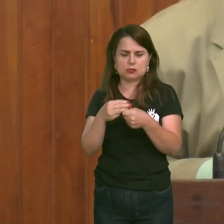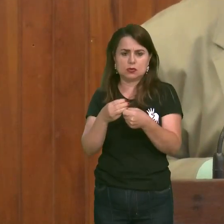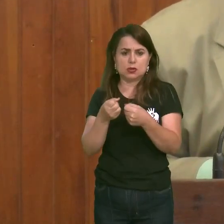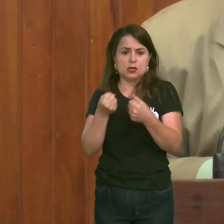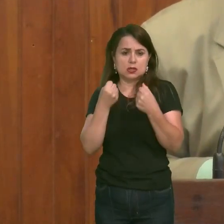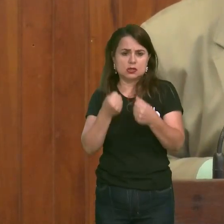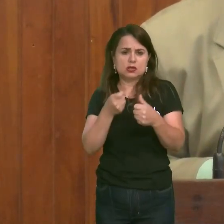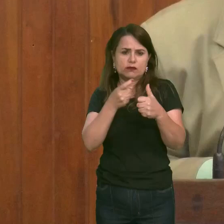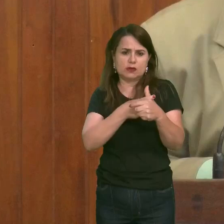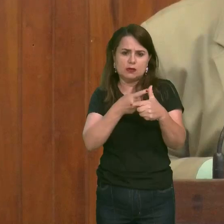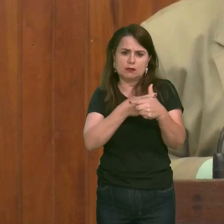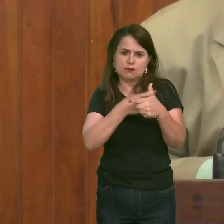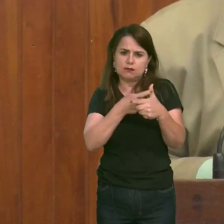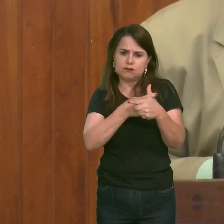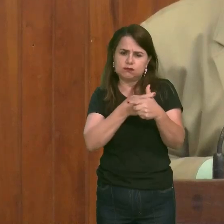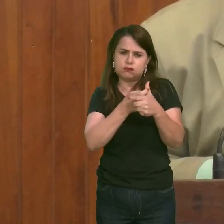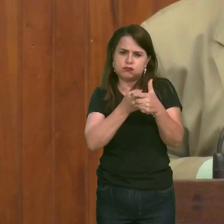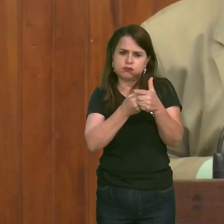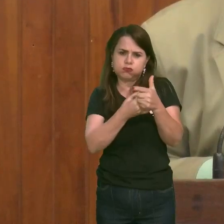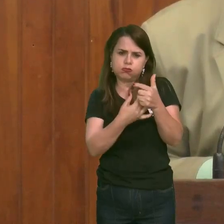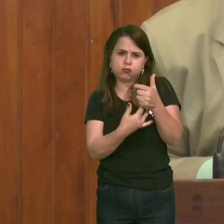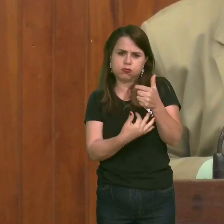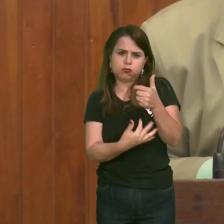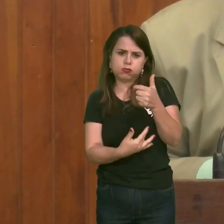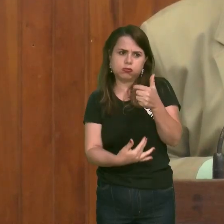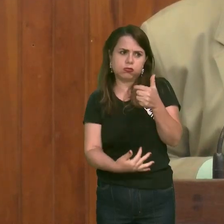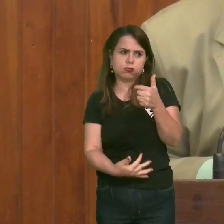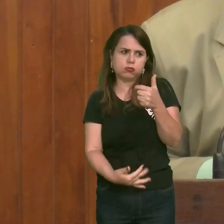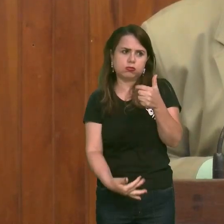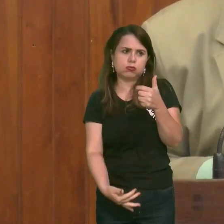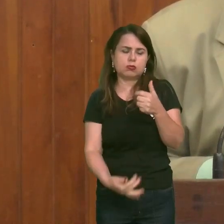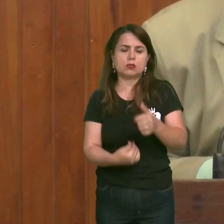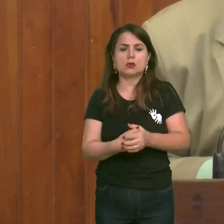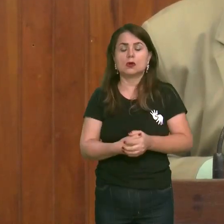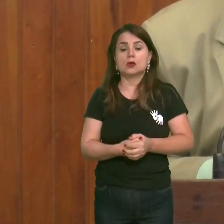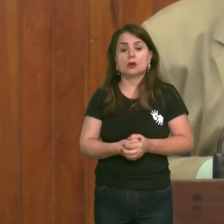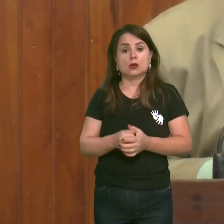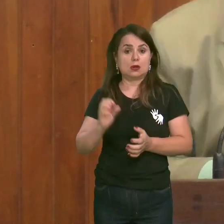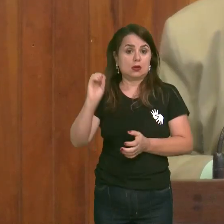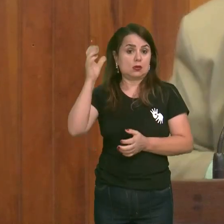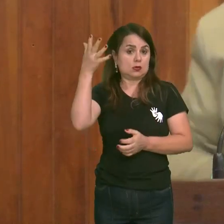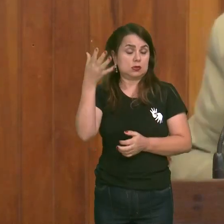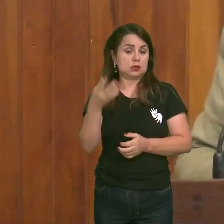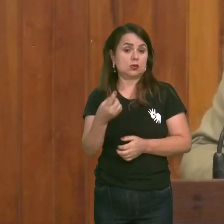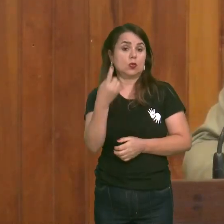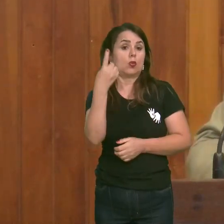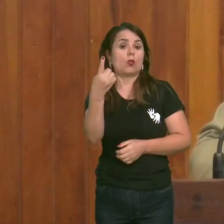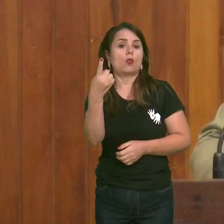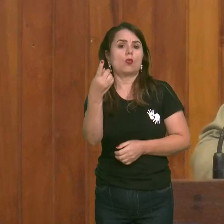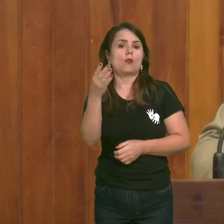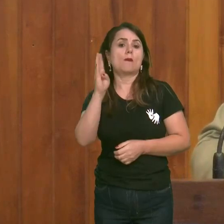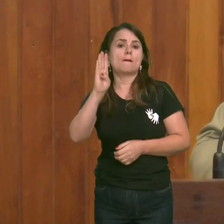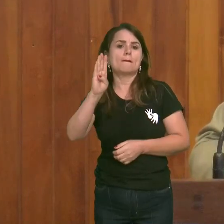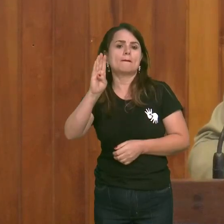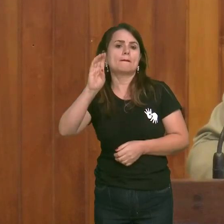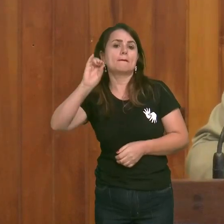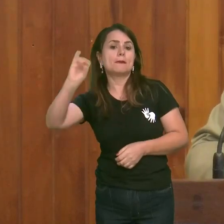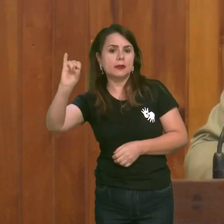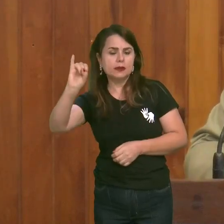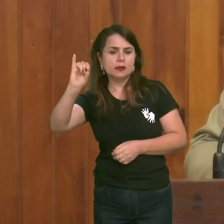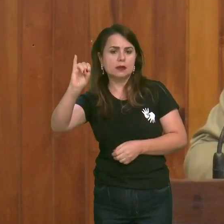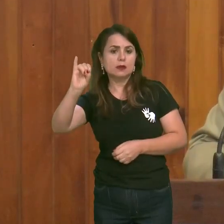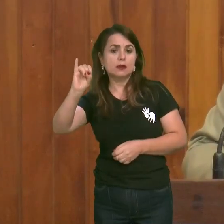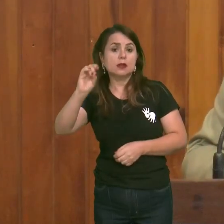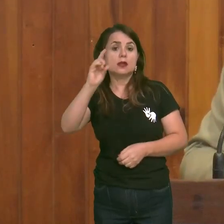de 300 milhões para um bilhão e 100 você marilhense que está me